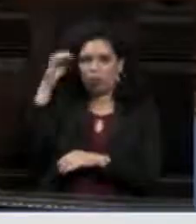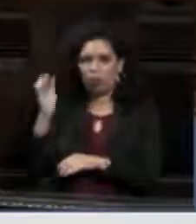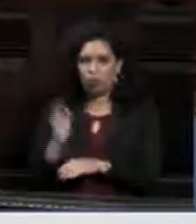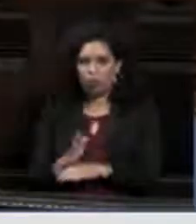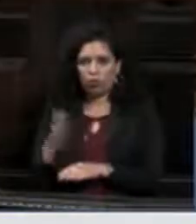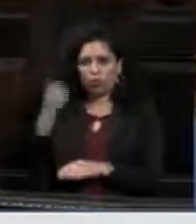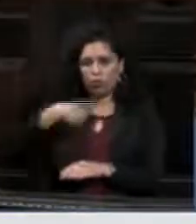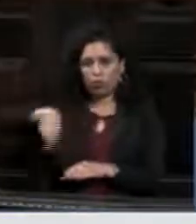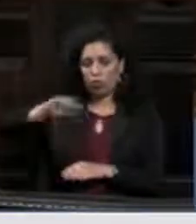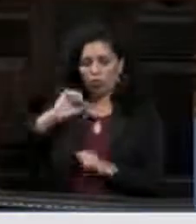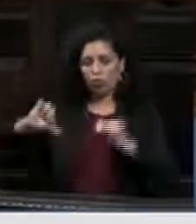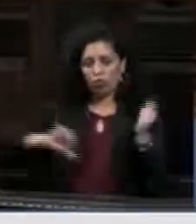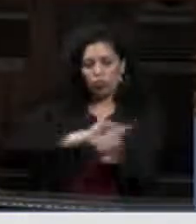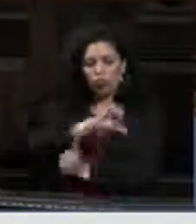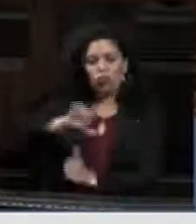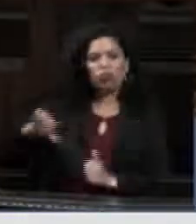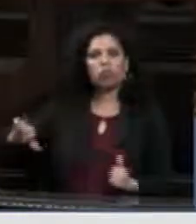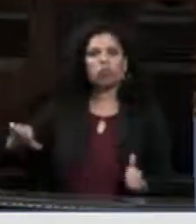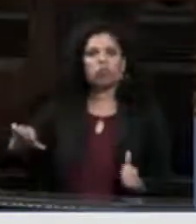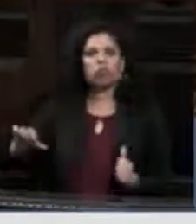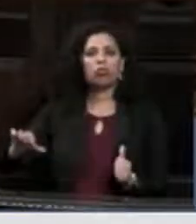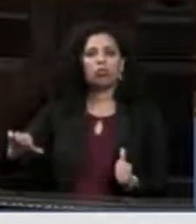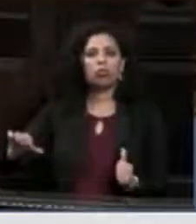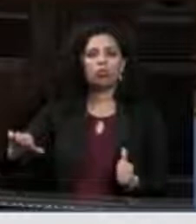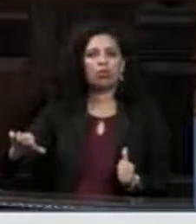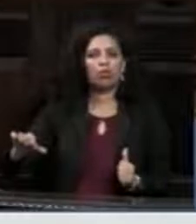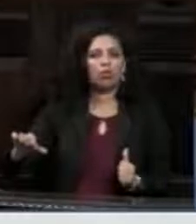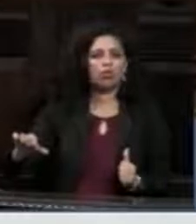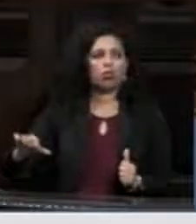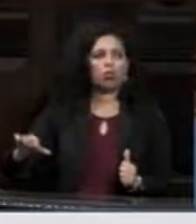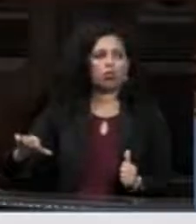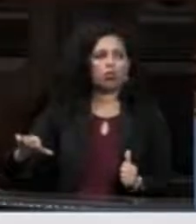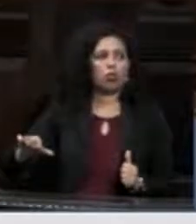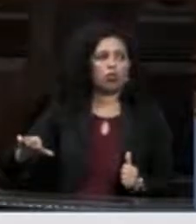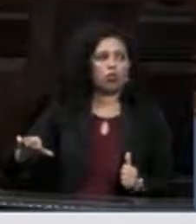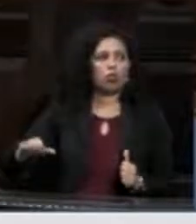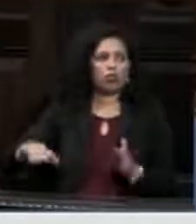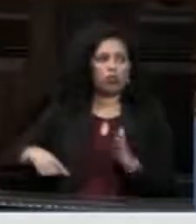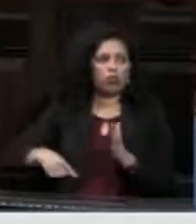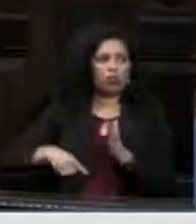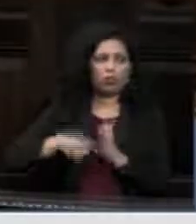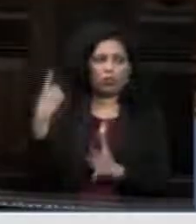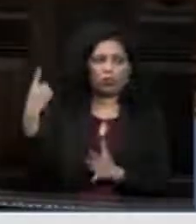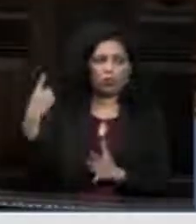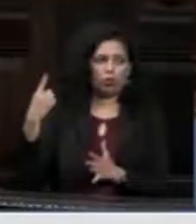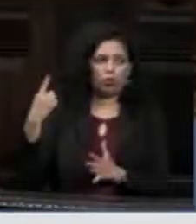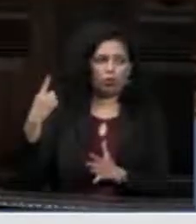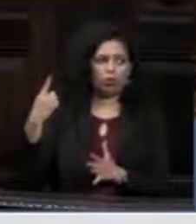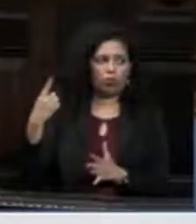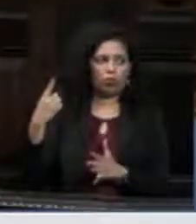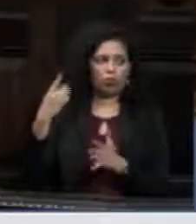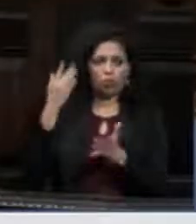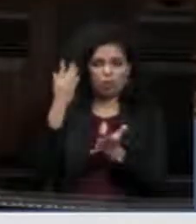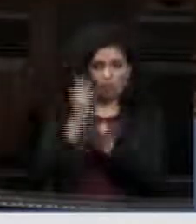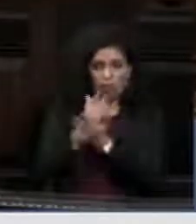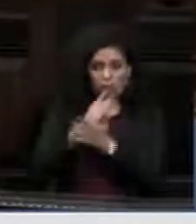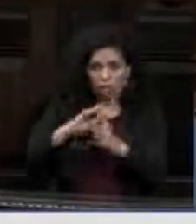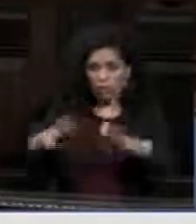uma transformação que passa, em primeiro lugar, por combater toda forma de